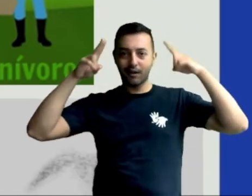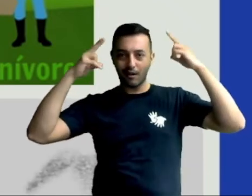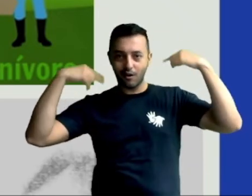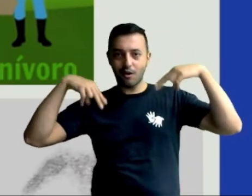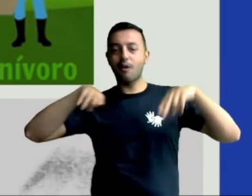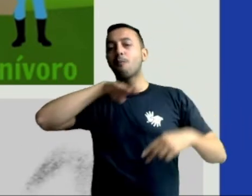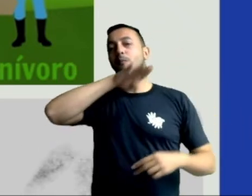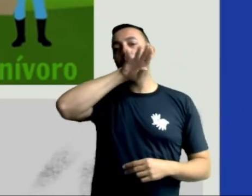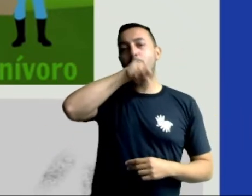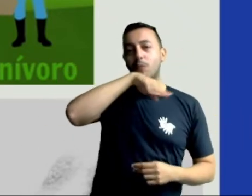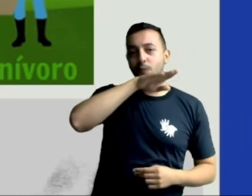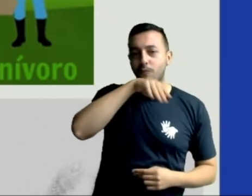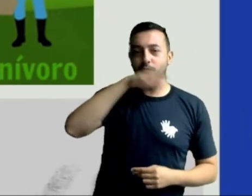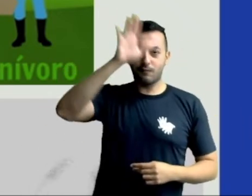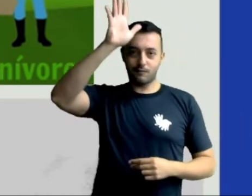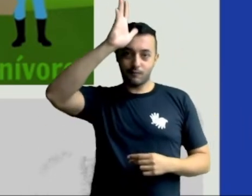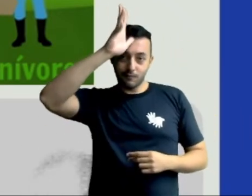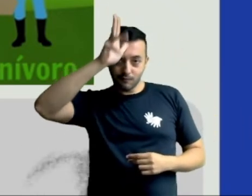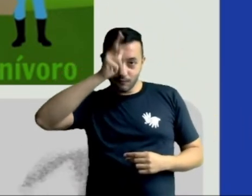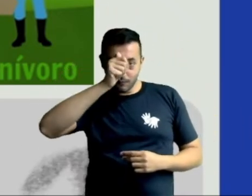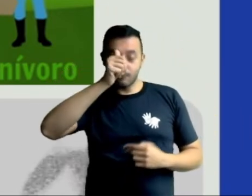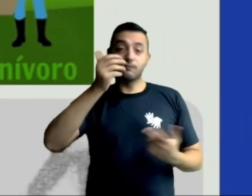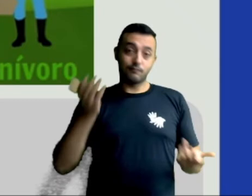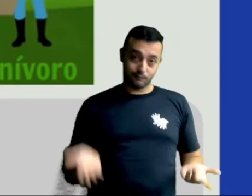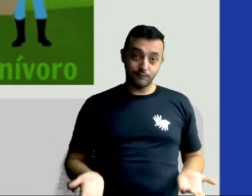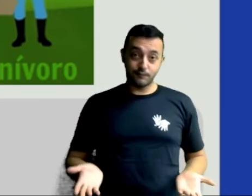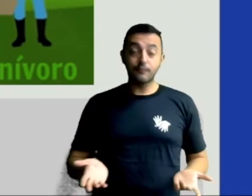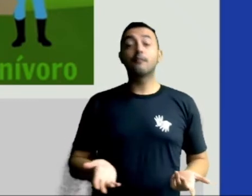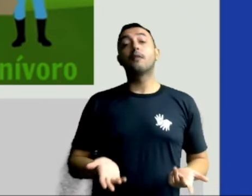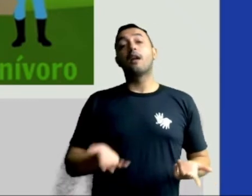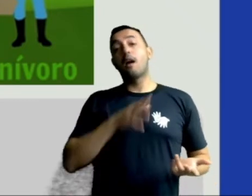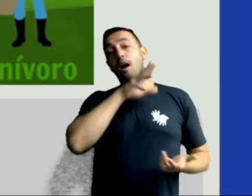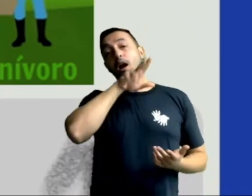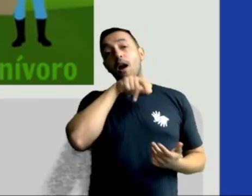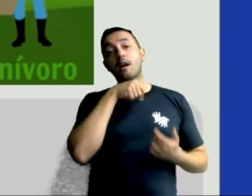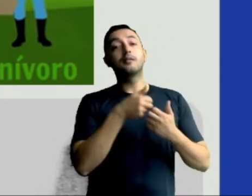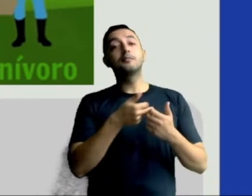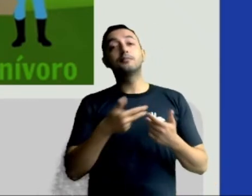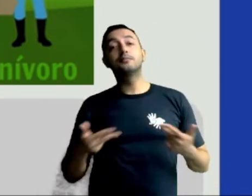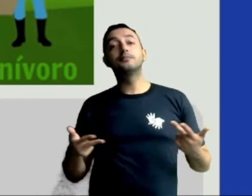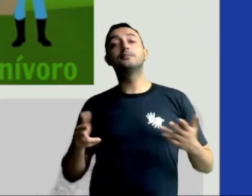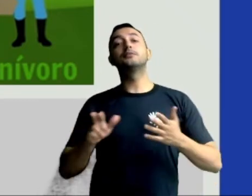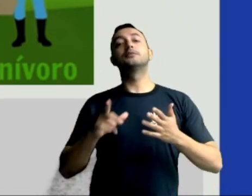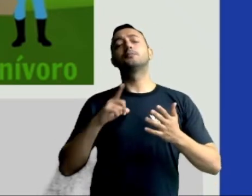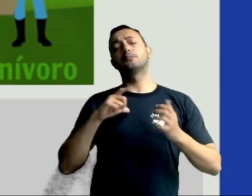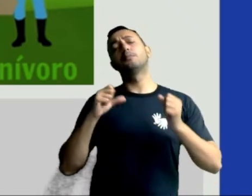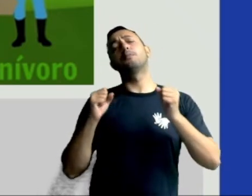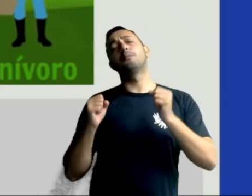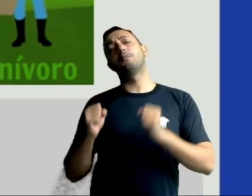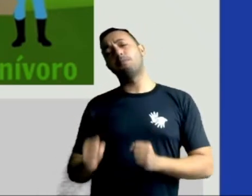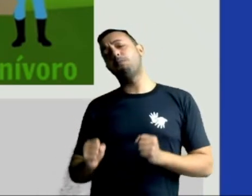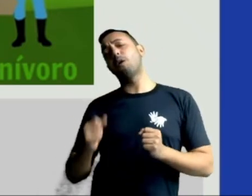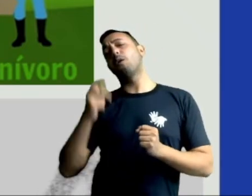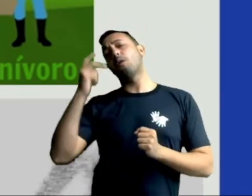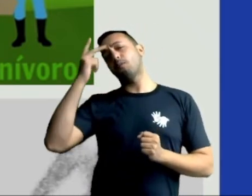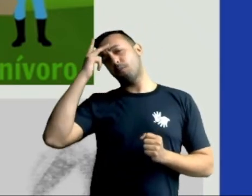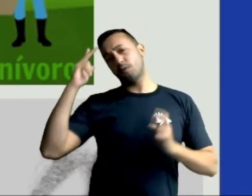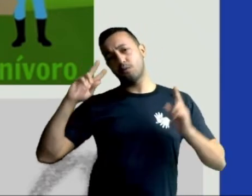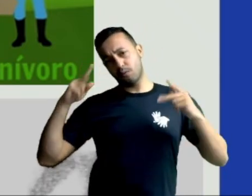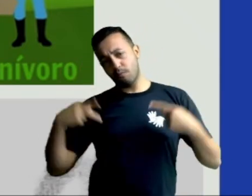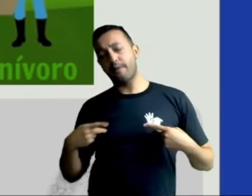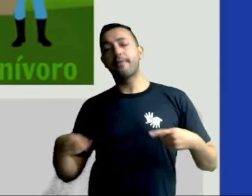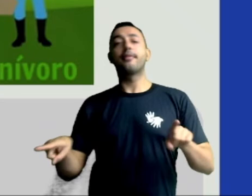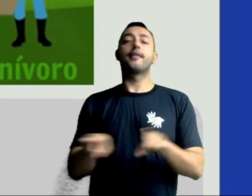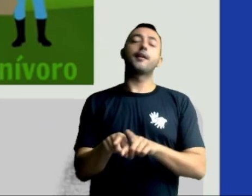o porco, a galinha, tá? Então, esses animais também são consumidos, tanto pelos seres humanos como por